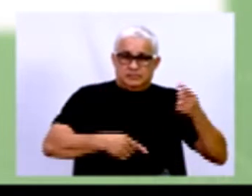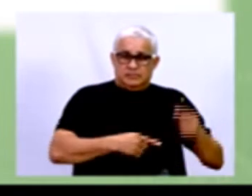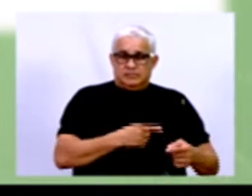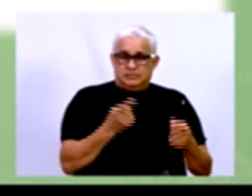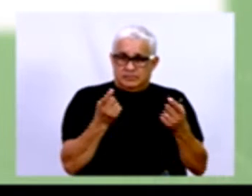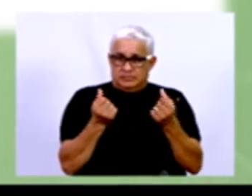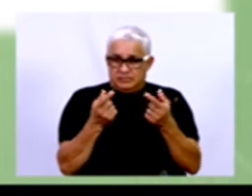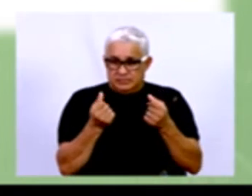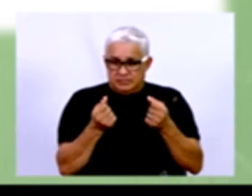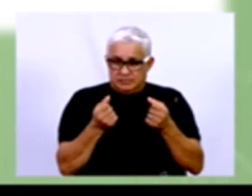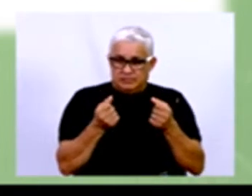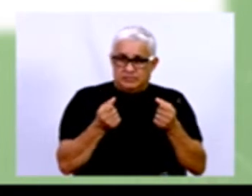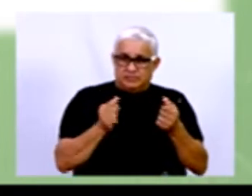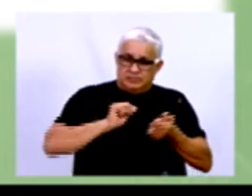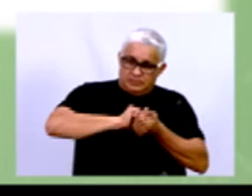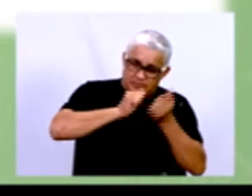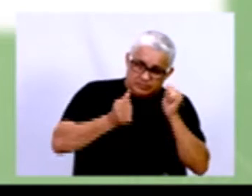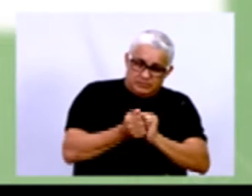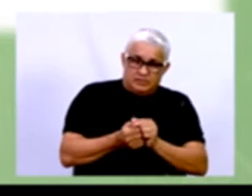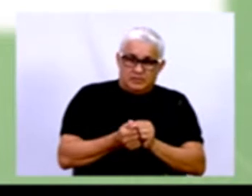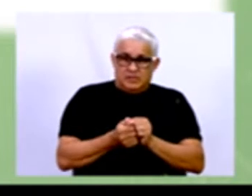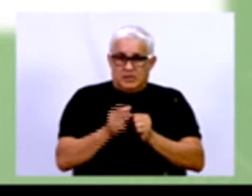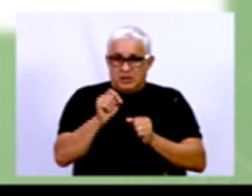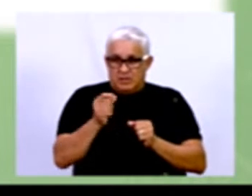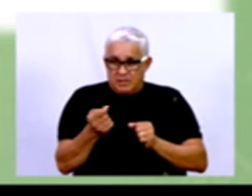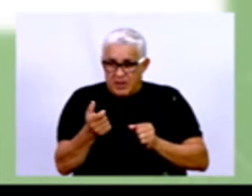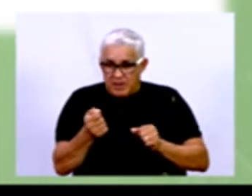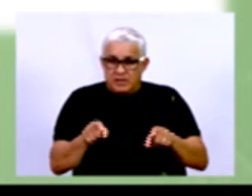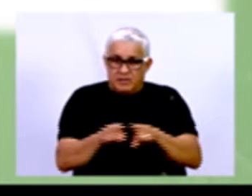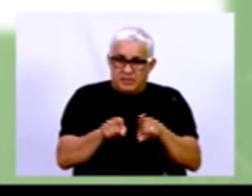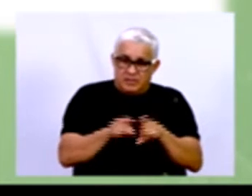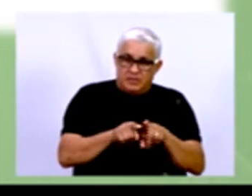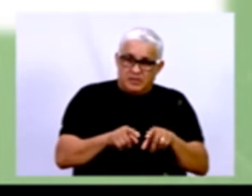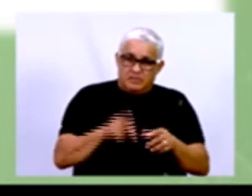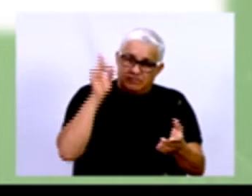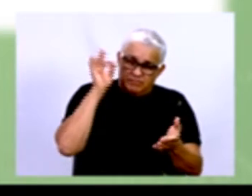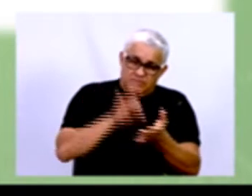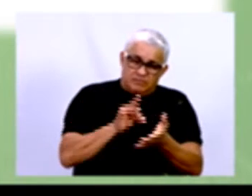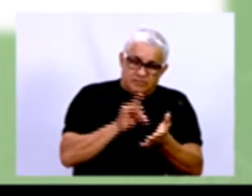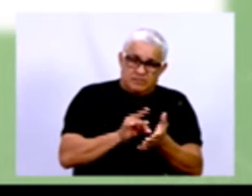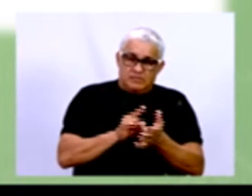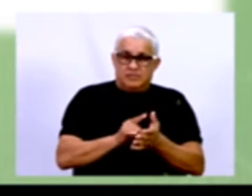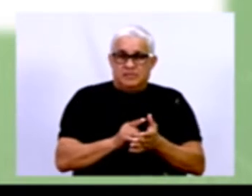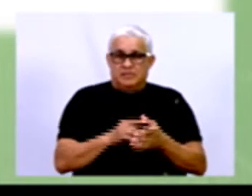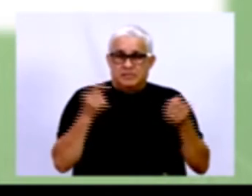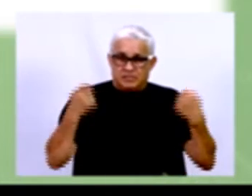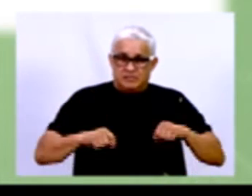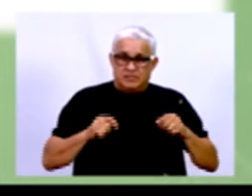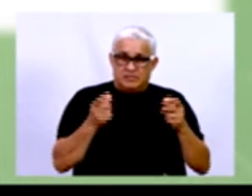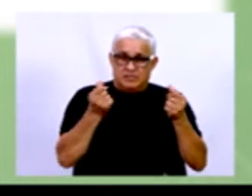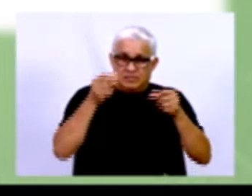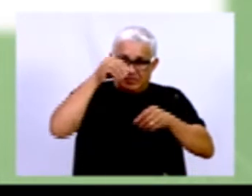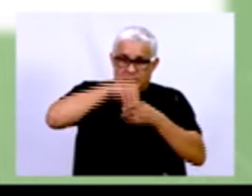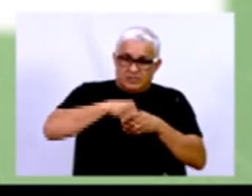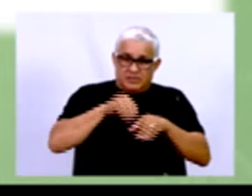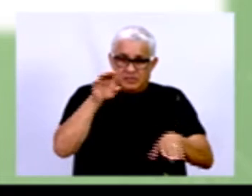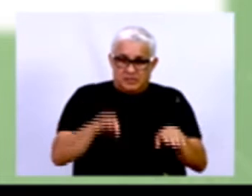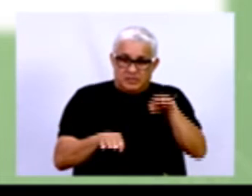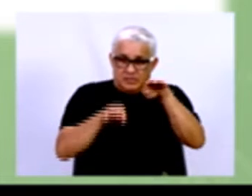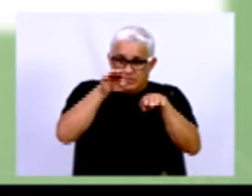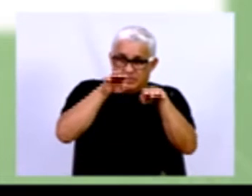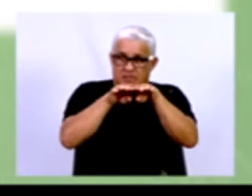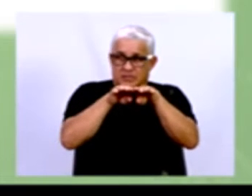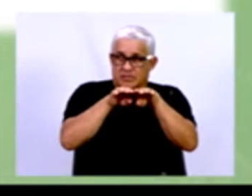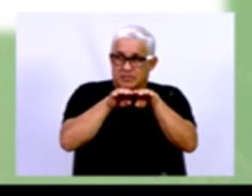na adequação do volume de moeda às reais necessidades da economia, tendo em vista o seu equilíbrio